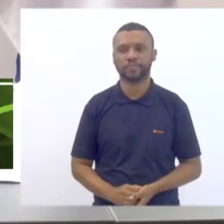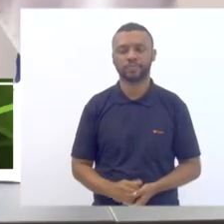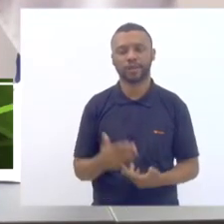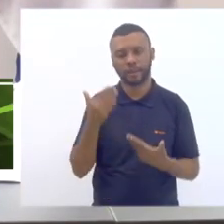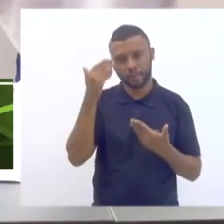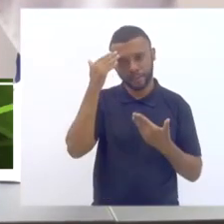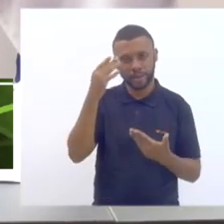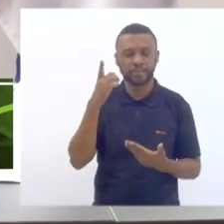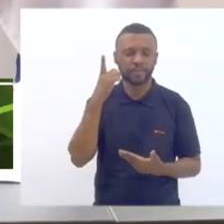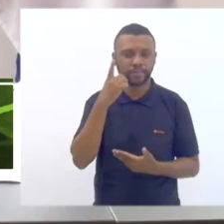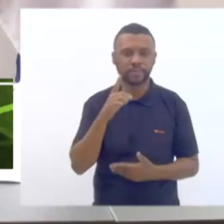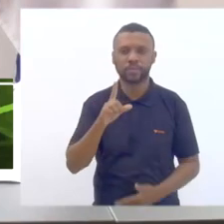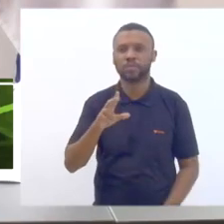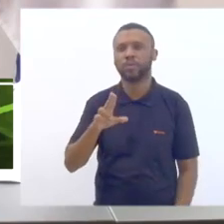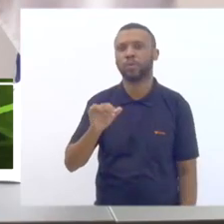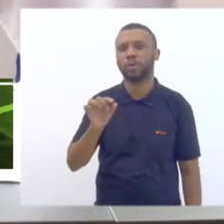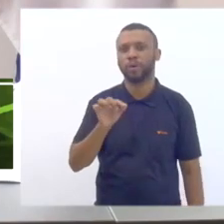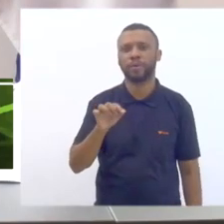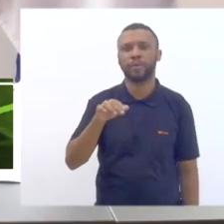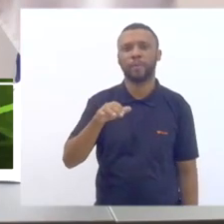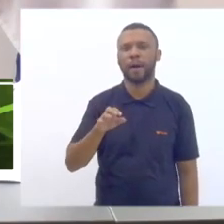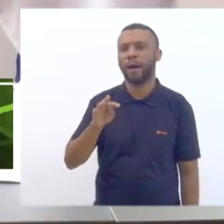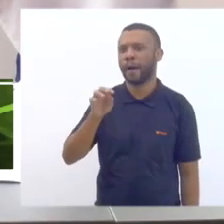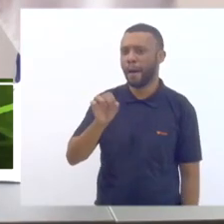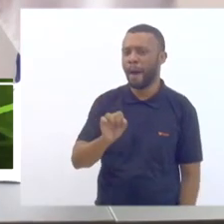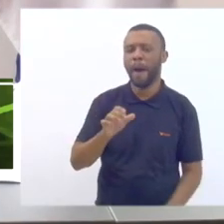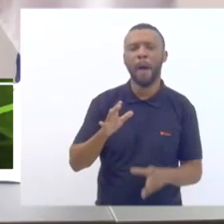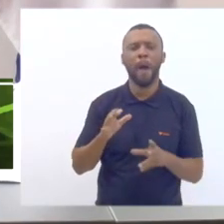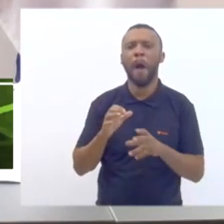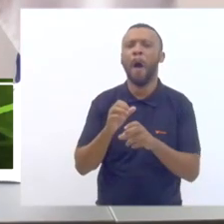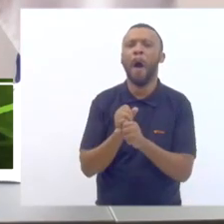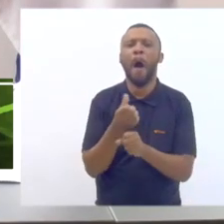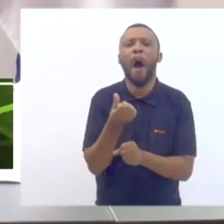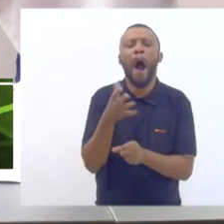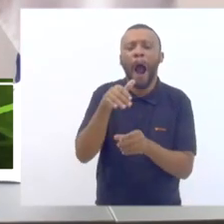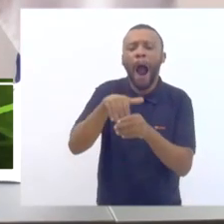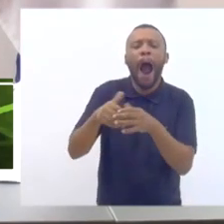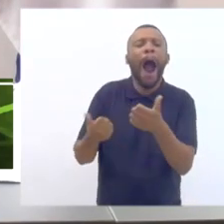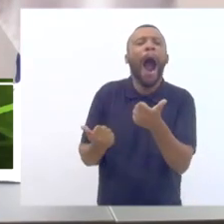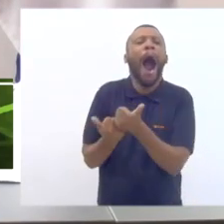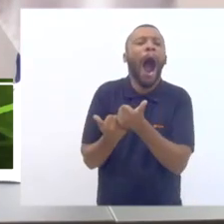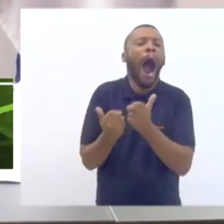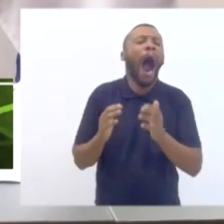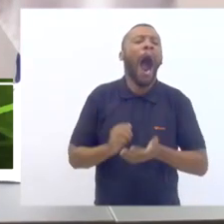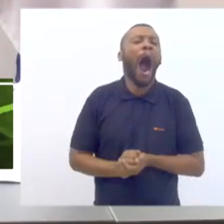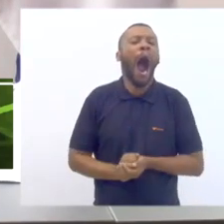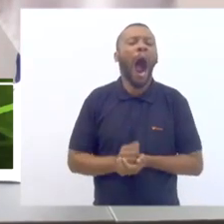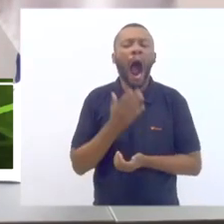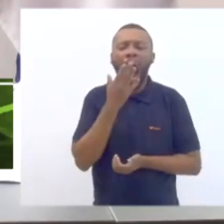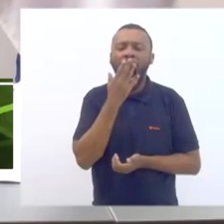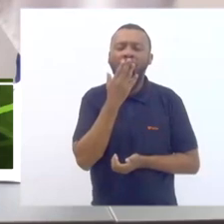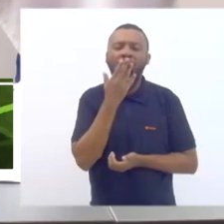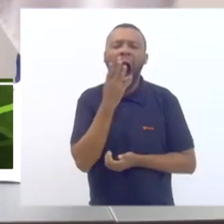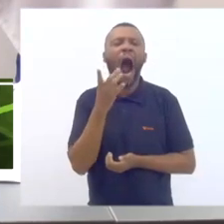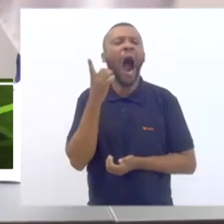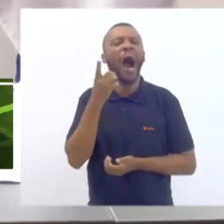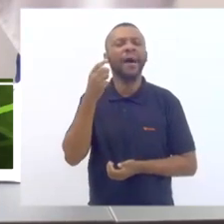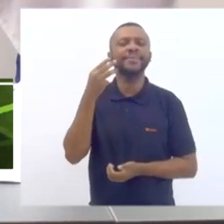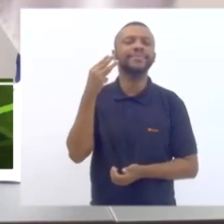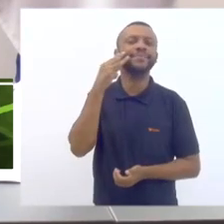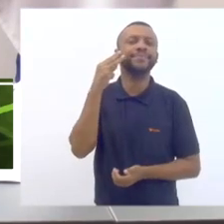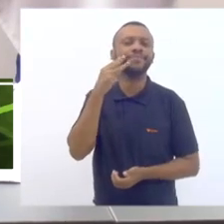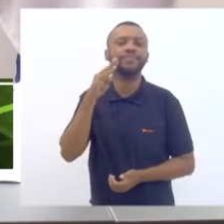Obrigado, deputado Luiz Martins. São 6 votos já favoráveis. Como voto, deputado Valdeque